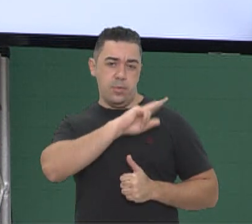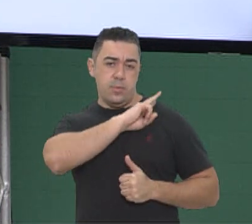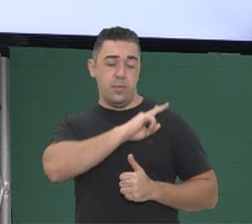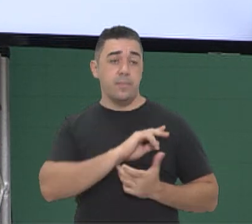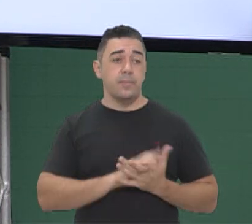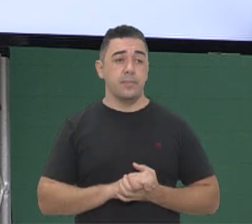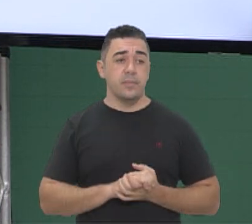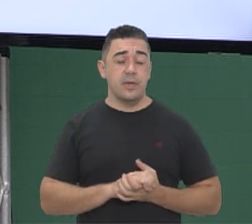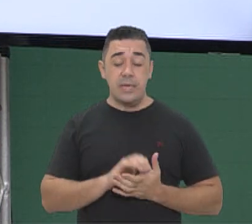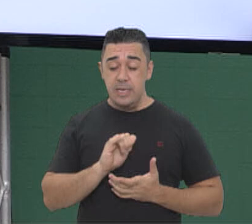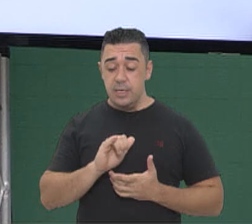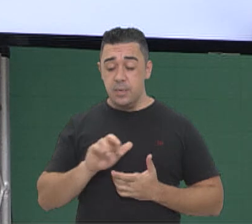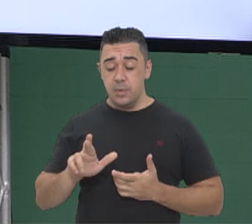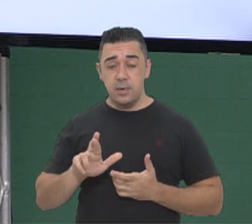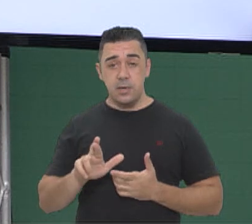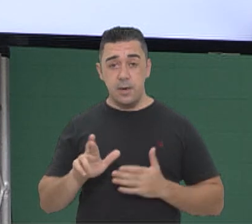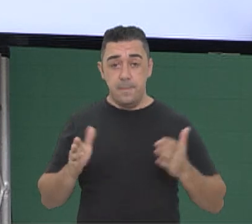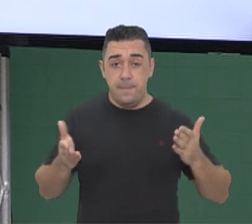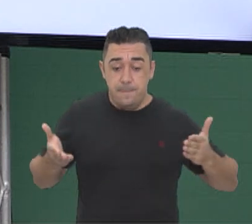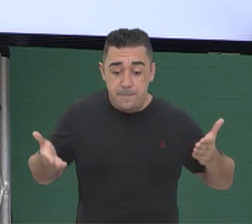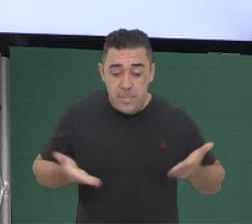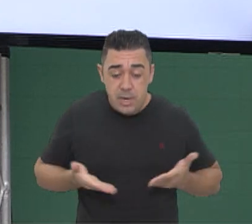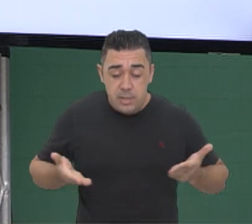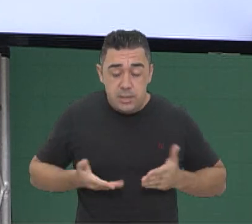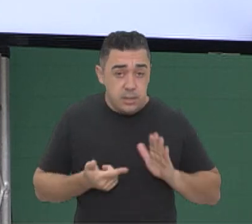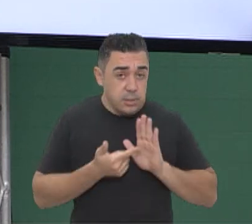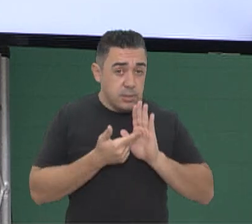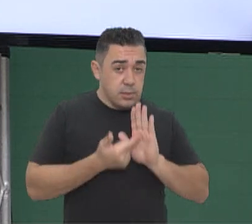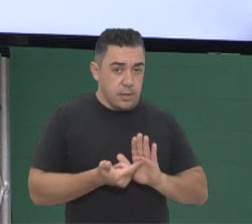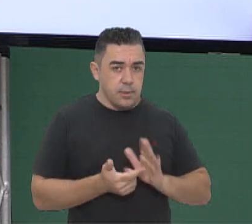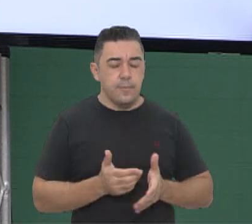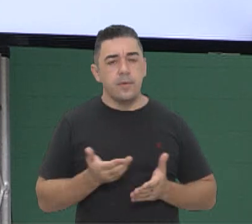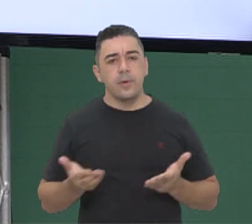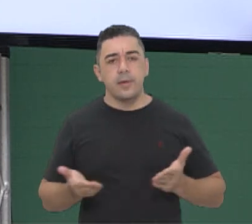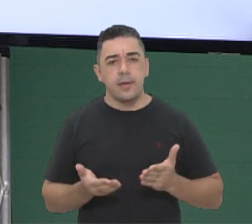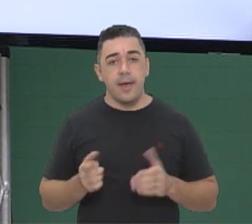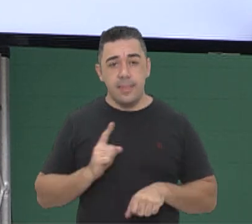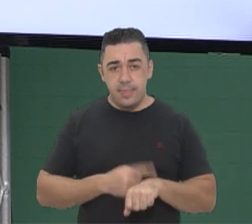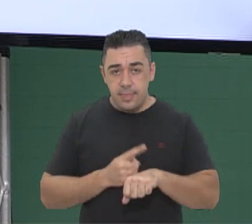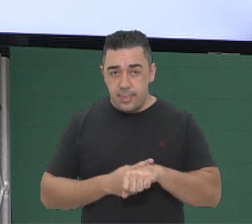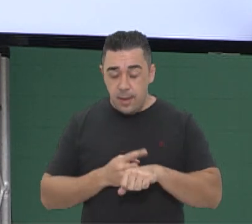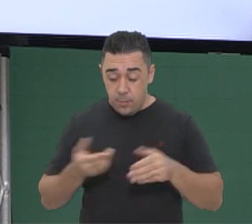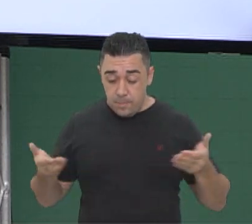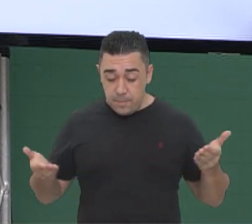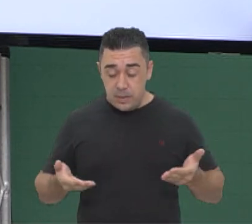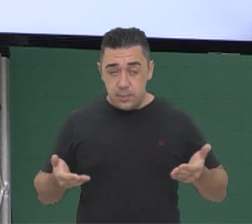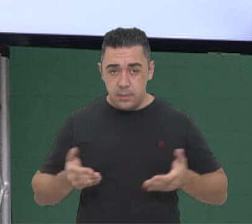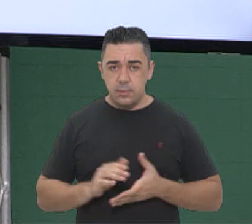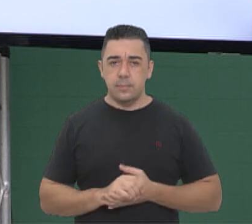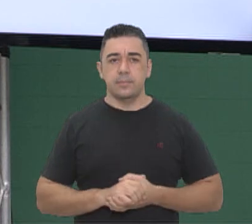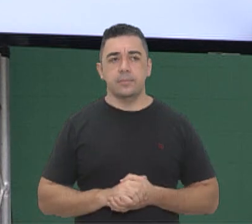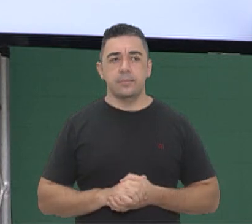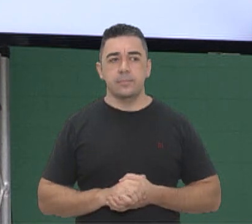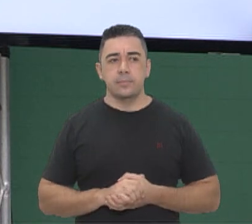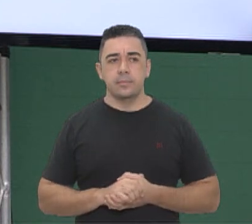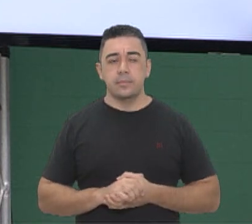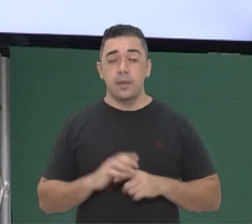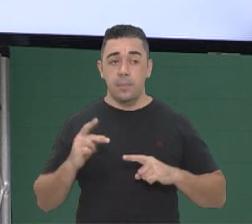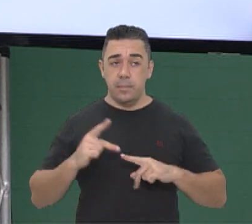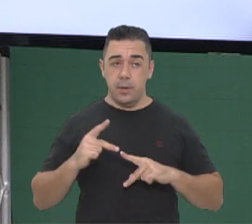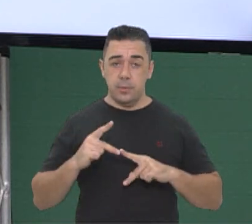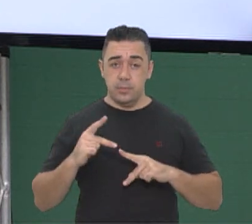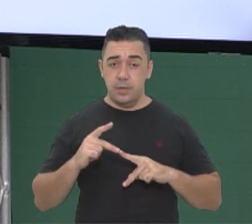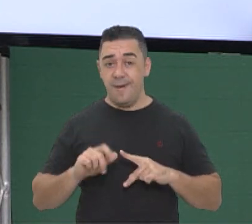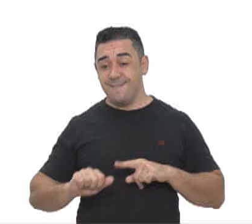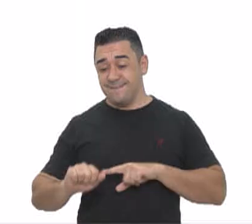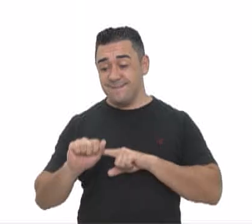Mas é o verbo ir que nós usamos no presente do indicativo. Então, uma temporalidade do presente. A preposição que nós